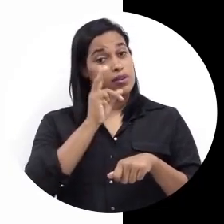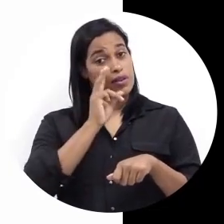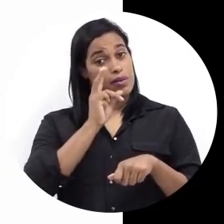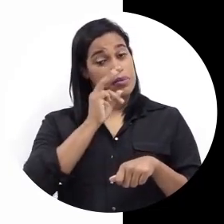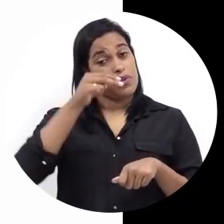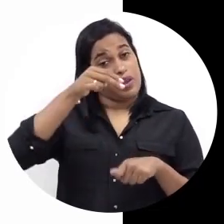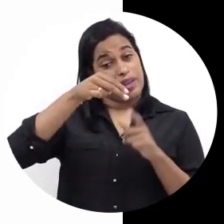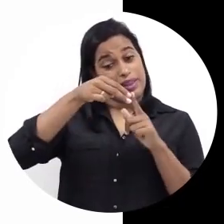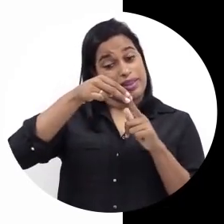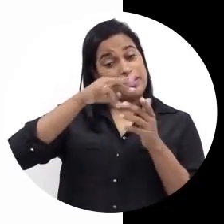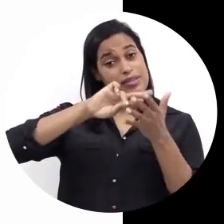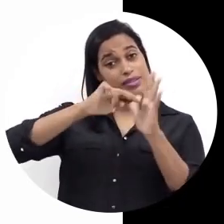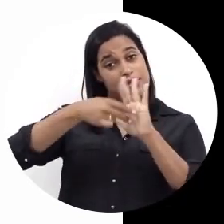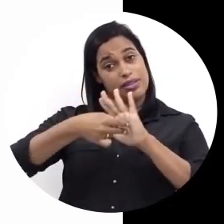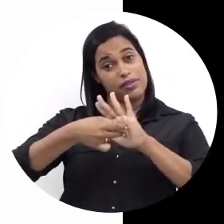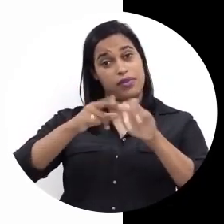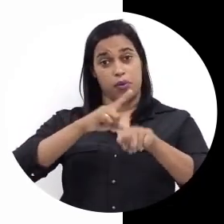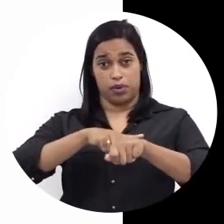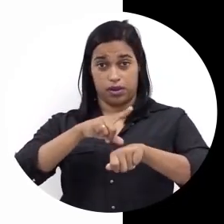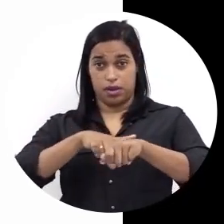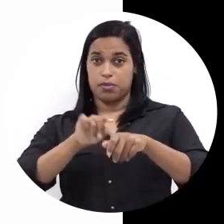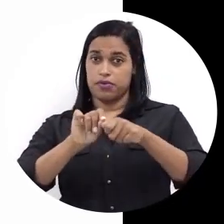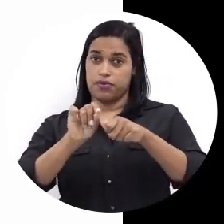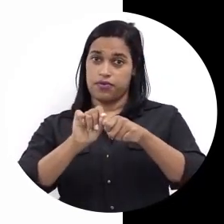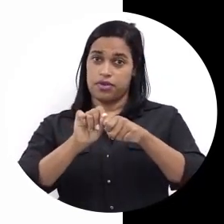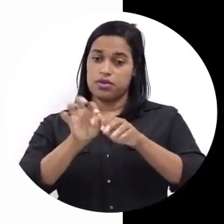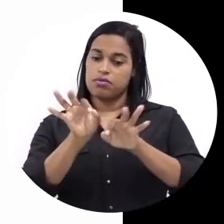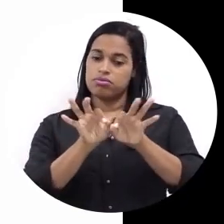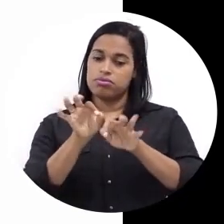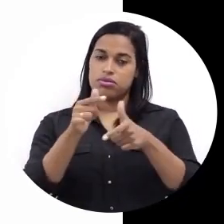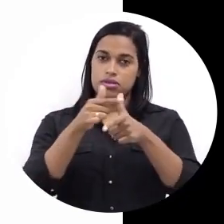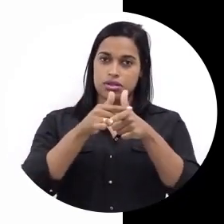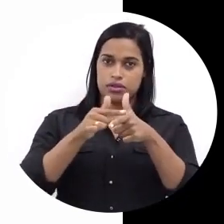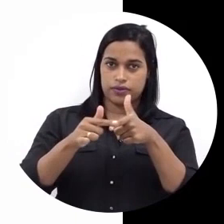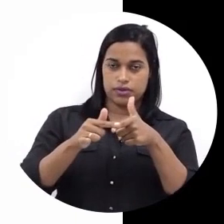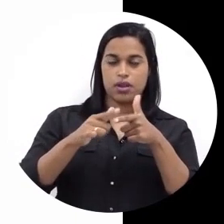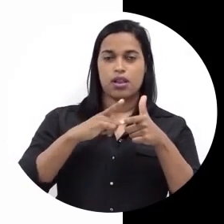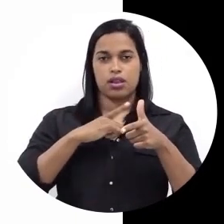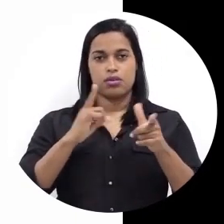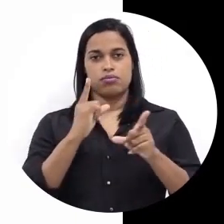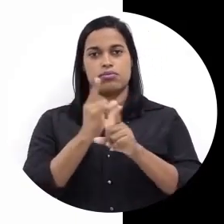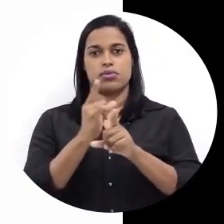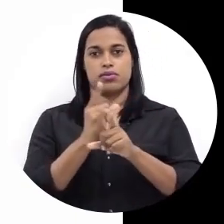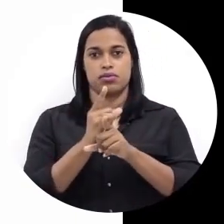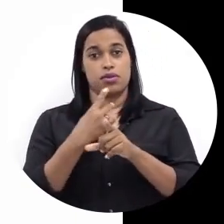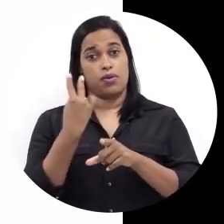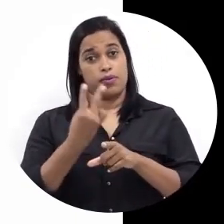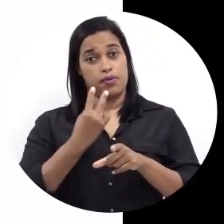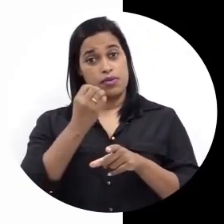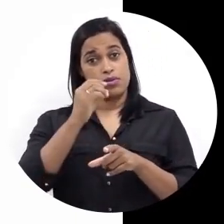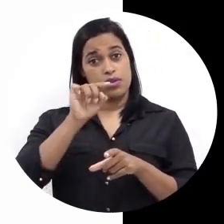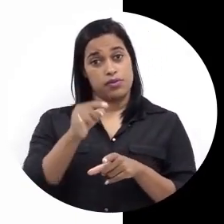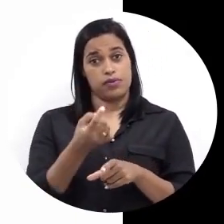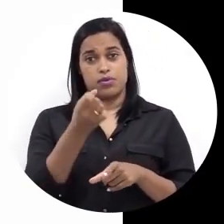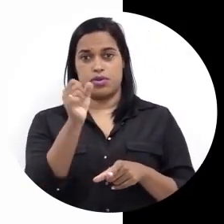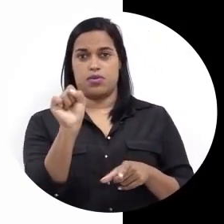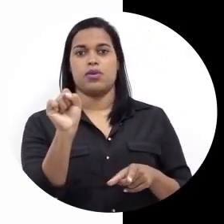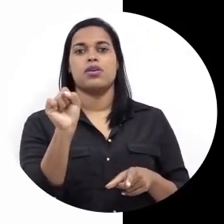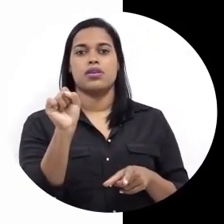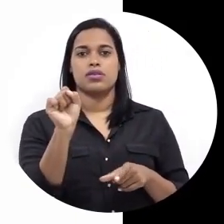N representa o prazo. Fazendo a devida divisão, nós iremos encontrar um valor de